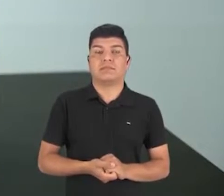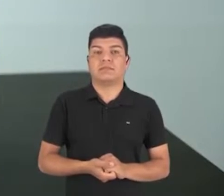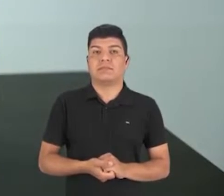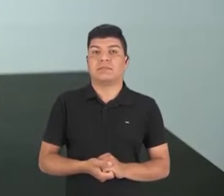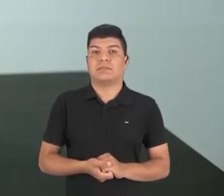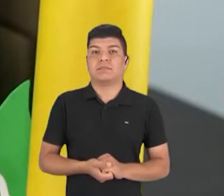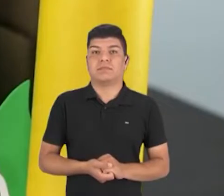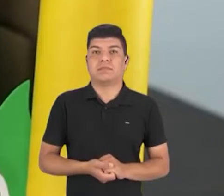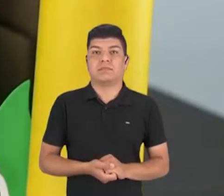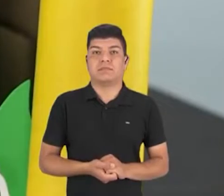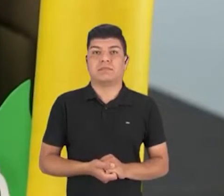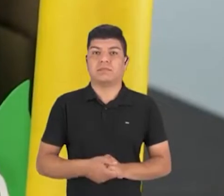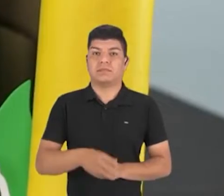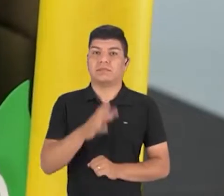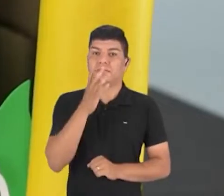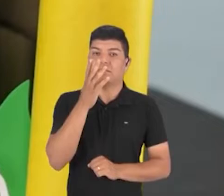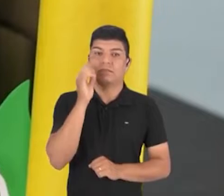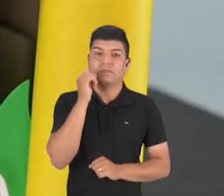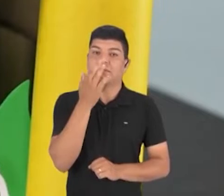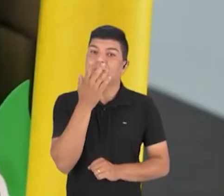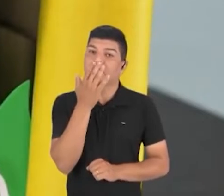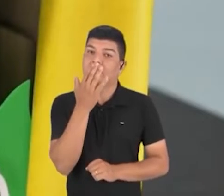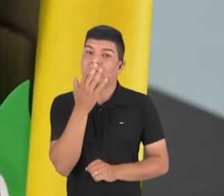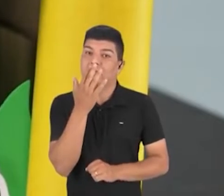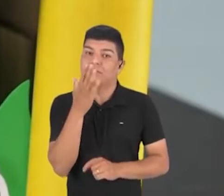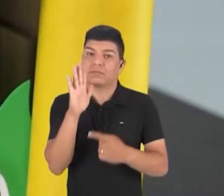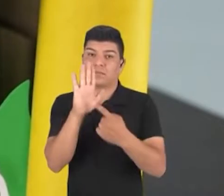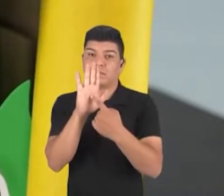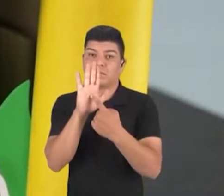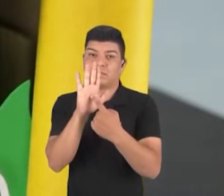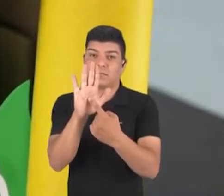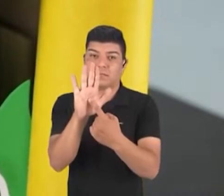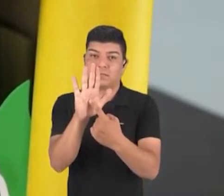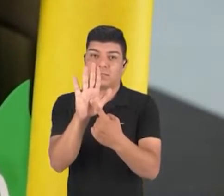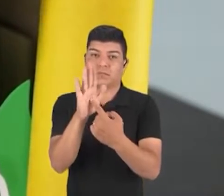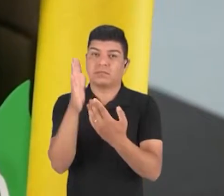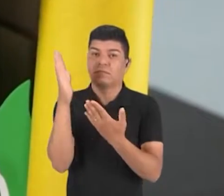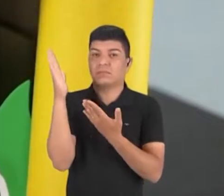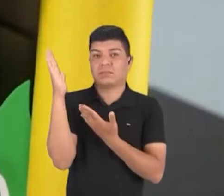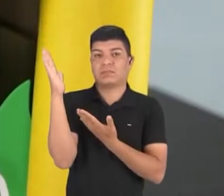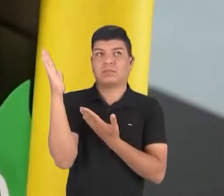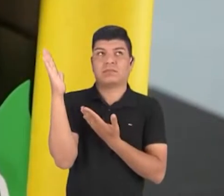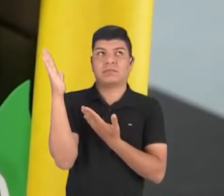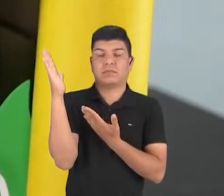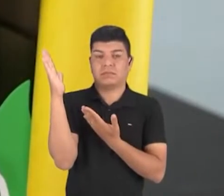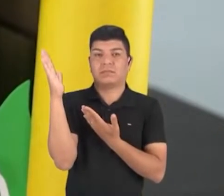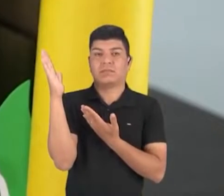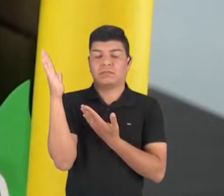e ela pegou os lápis de cor me mostrou sim